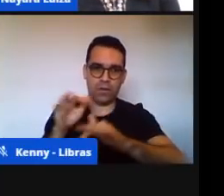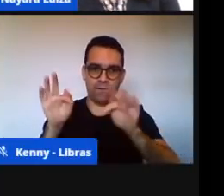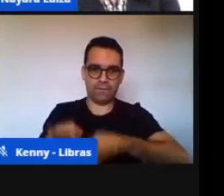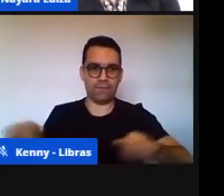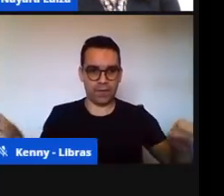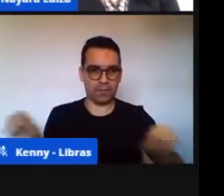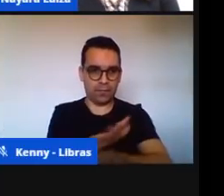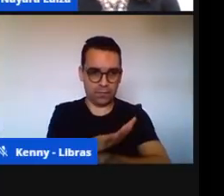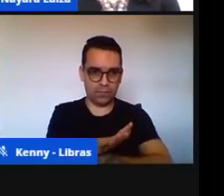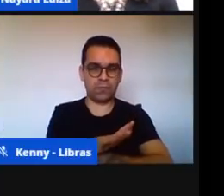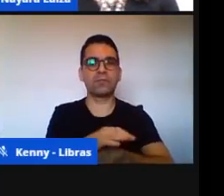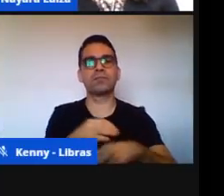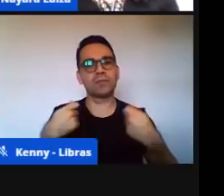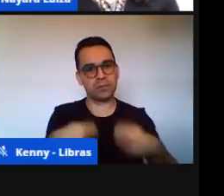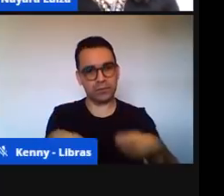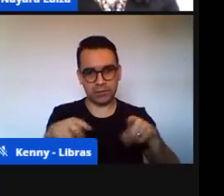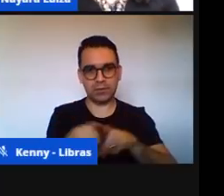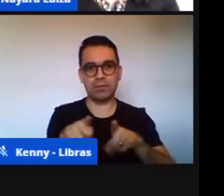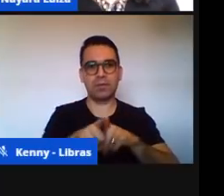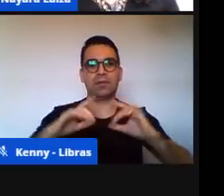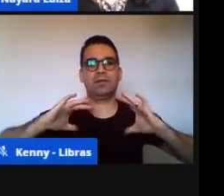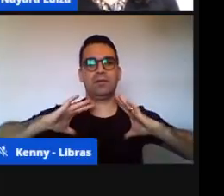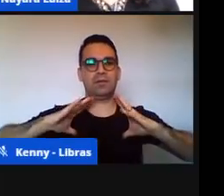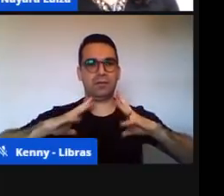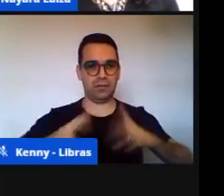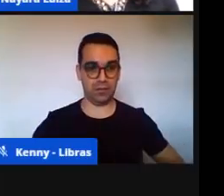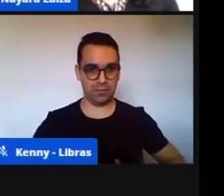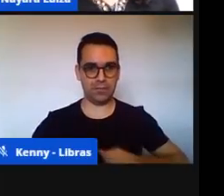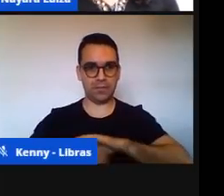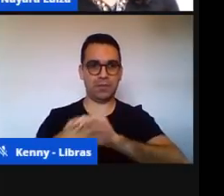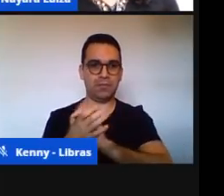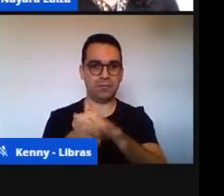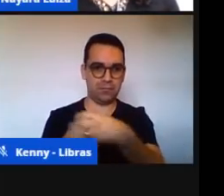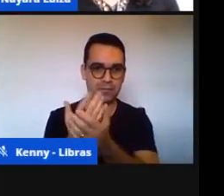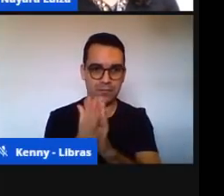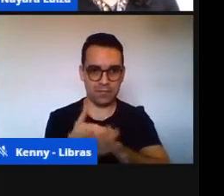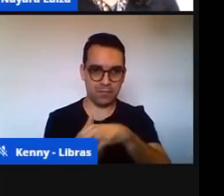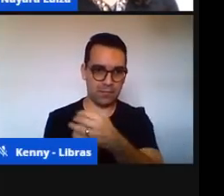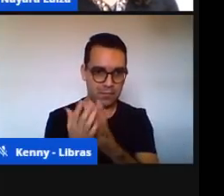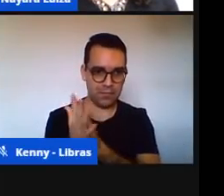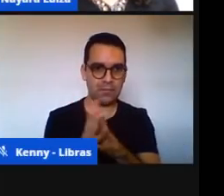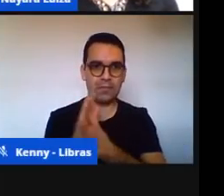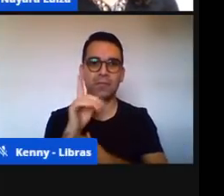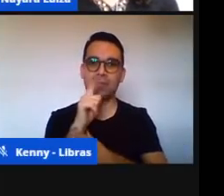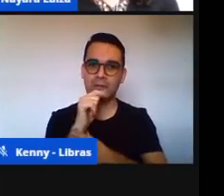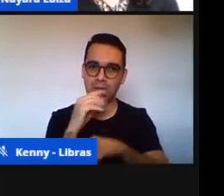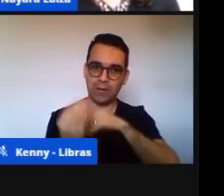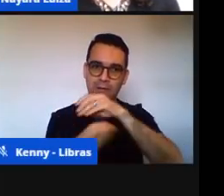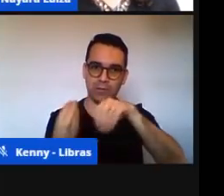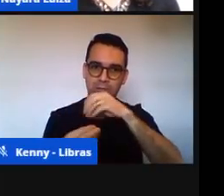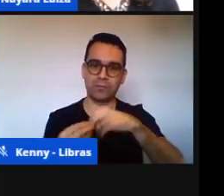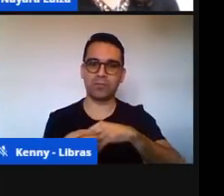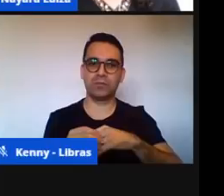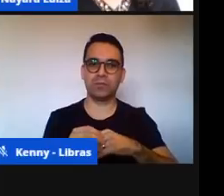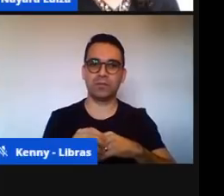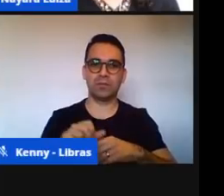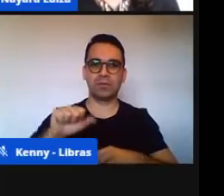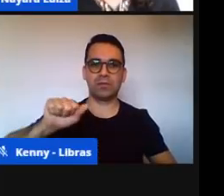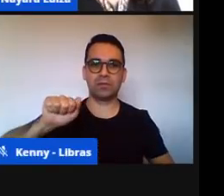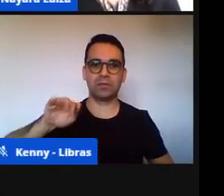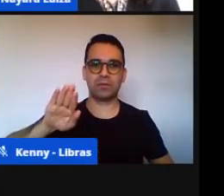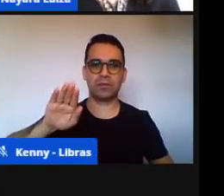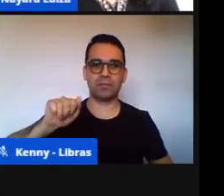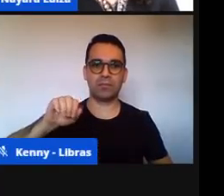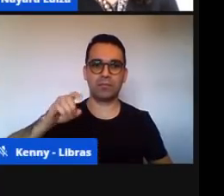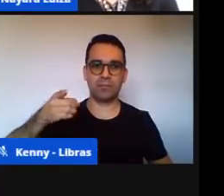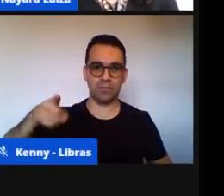não trazer, levar, né, compartilhar qualquer tipo de bactéria ou vírus que possa estar presente naquele ambiente no momento.